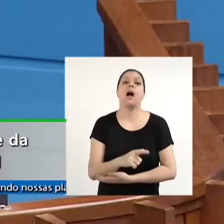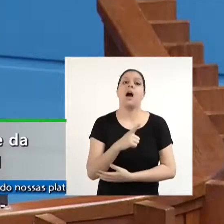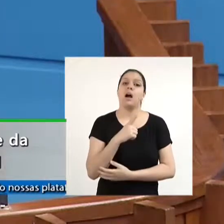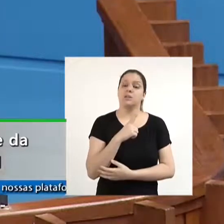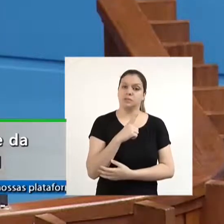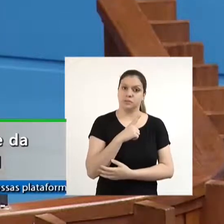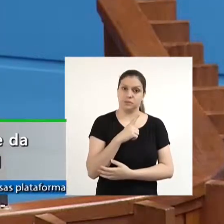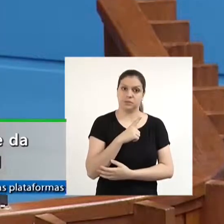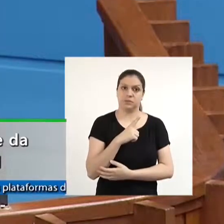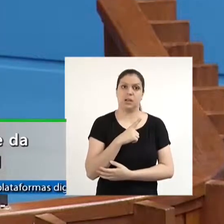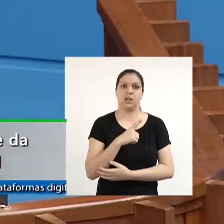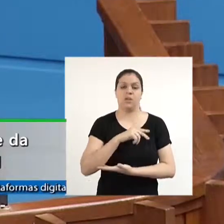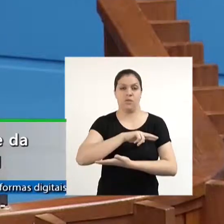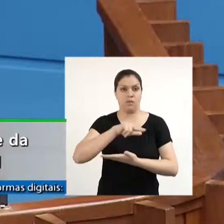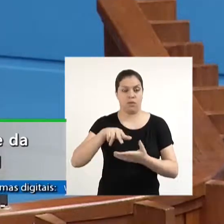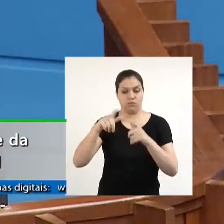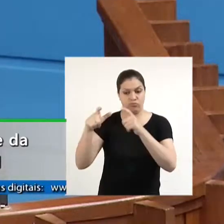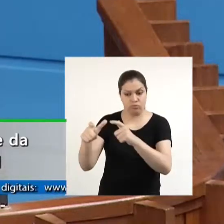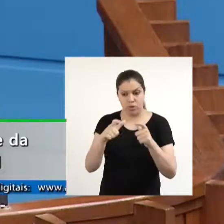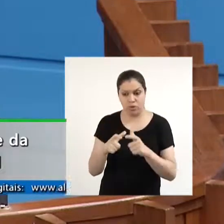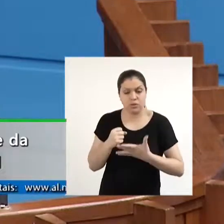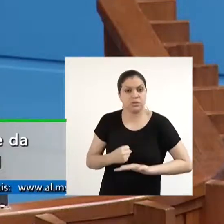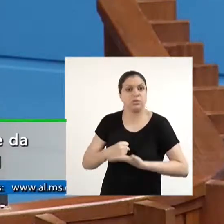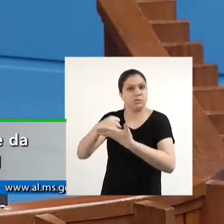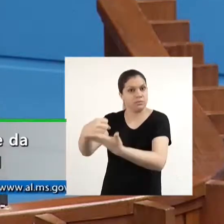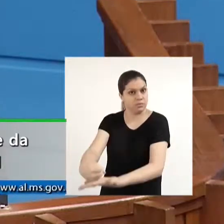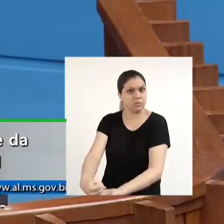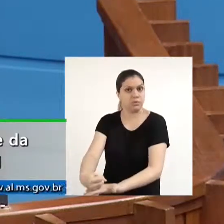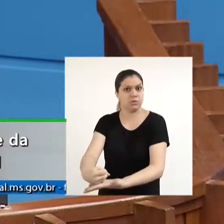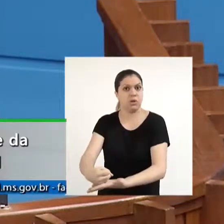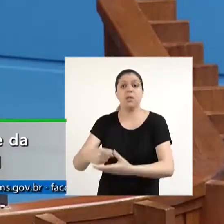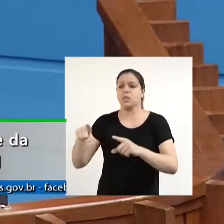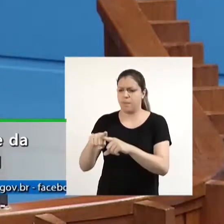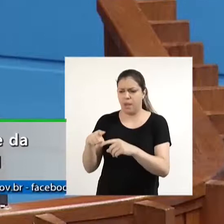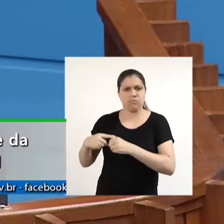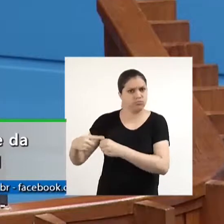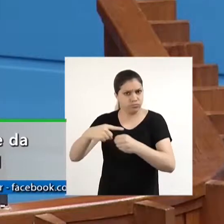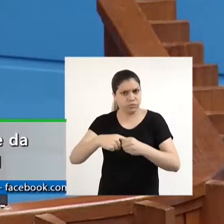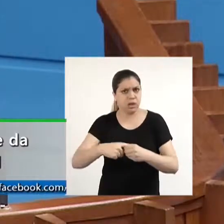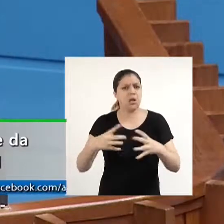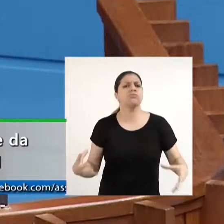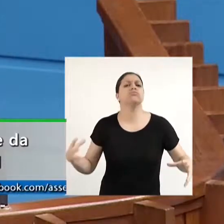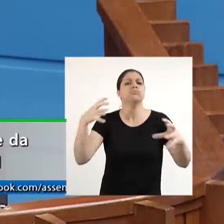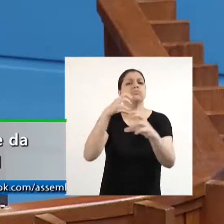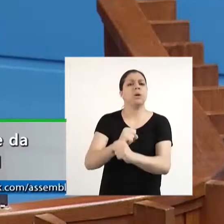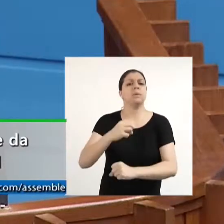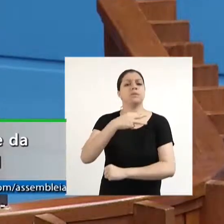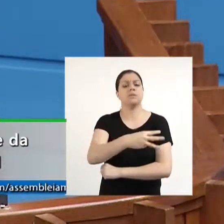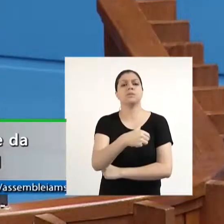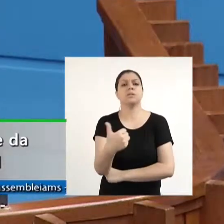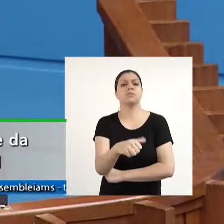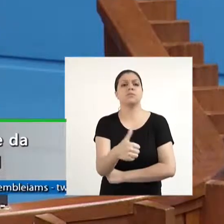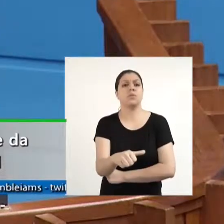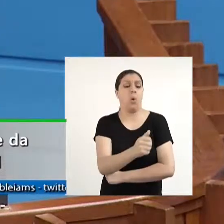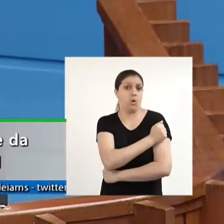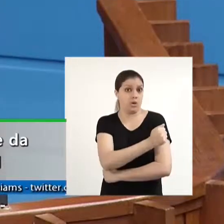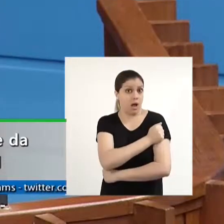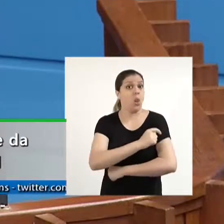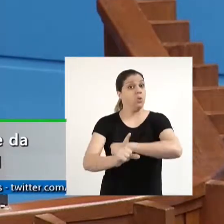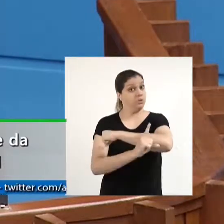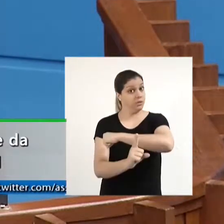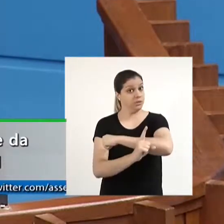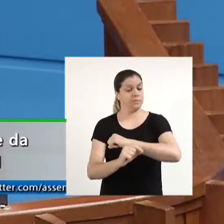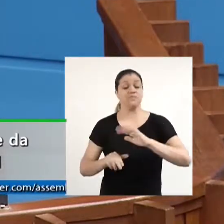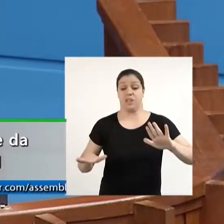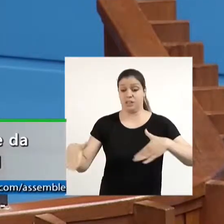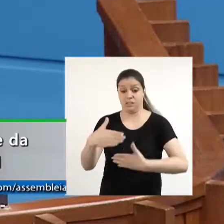Grande e 17 nos municípios do interior do Estado, totalizando 311 estudantes atendidos. As salas de